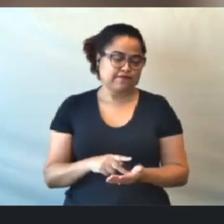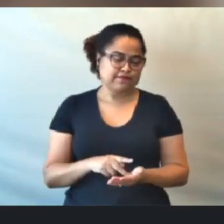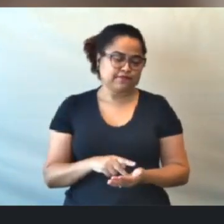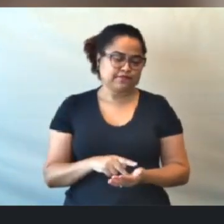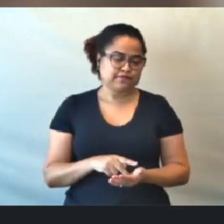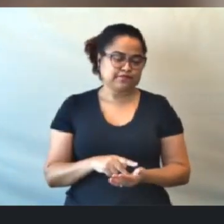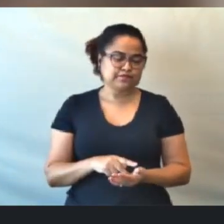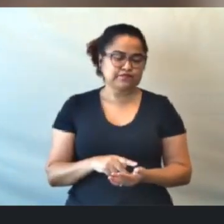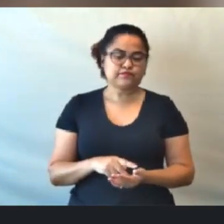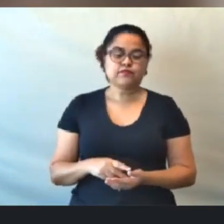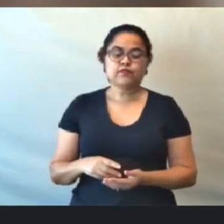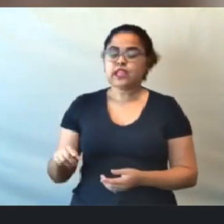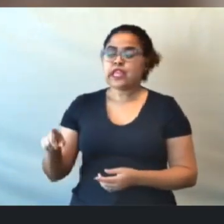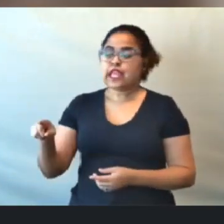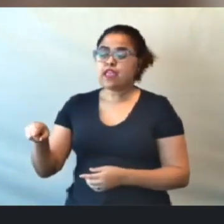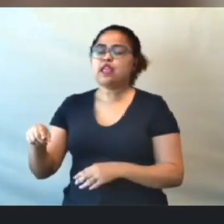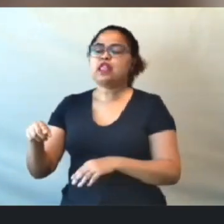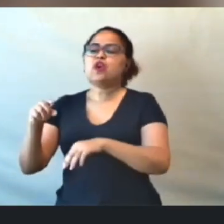que foi